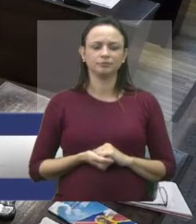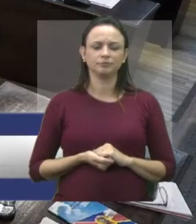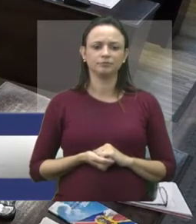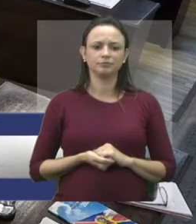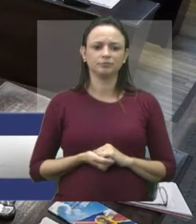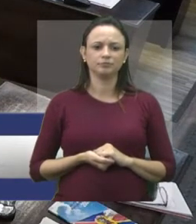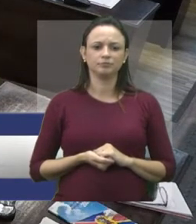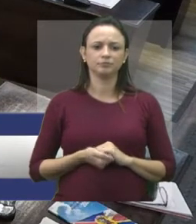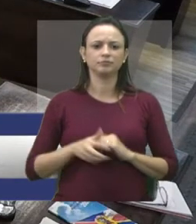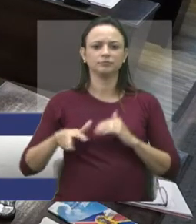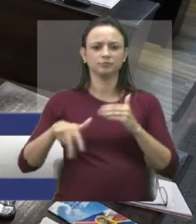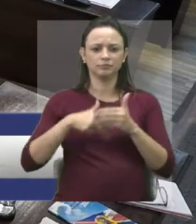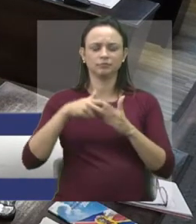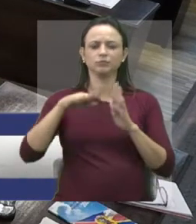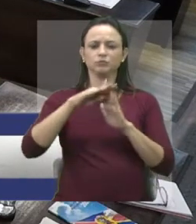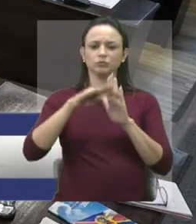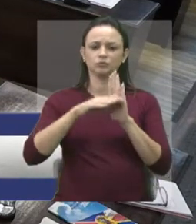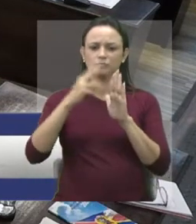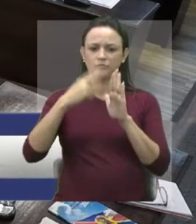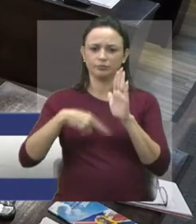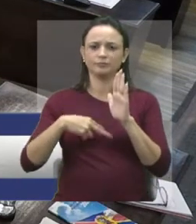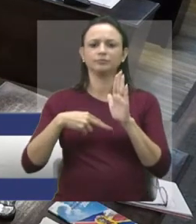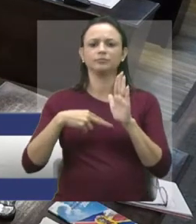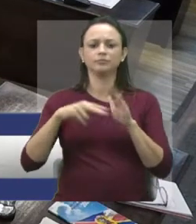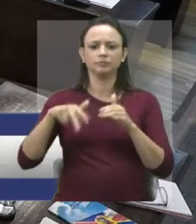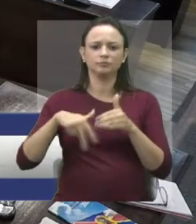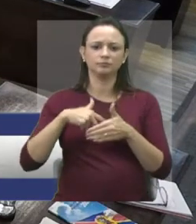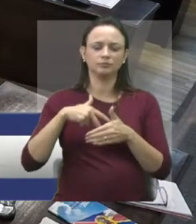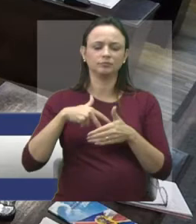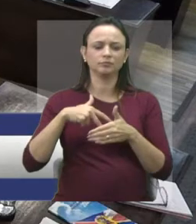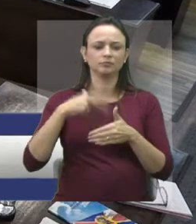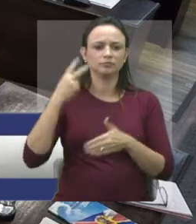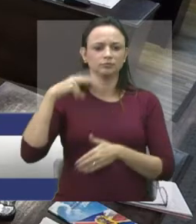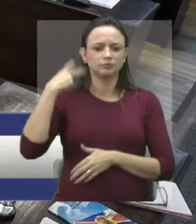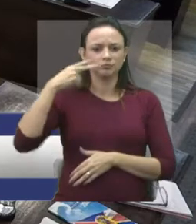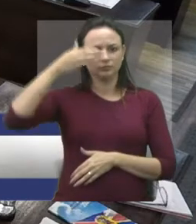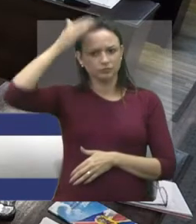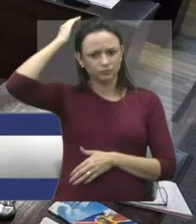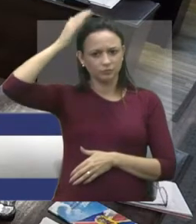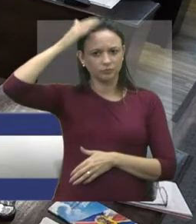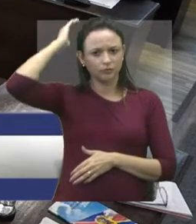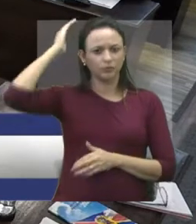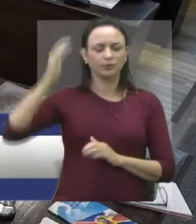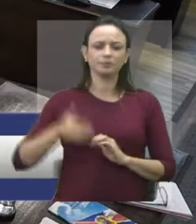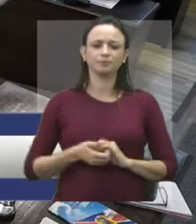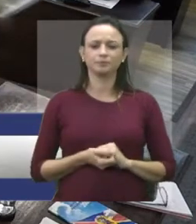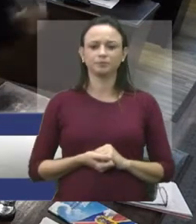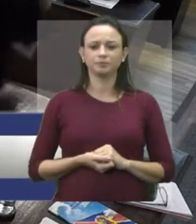Palavra com a continua palavra. Dentro do expediente. Com a palavra. Com a palavra, vereador Tucubauabe.